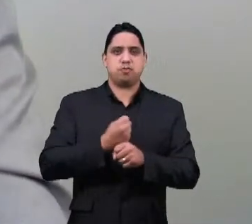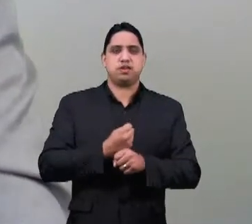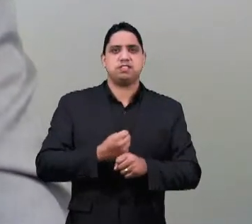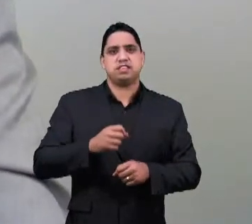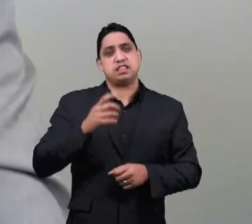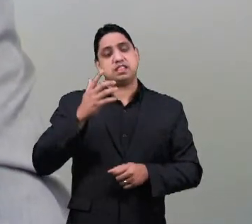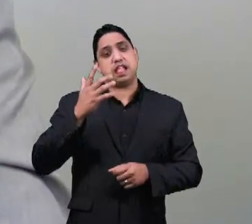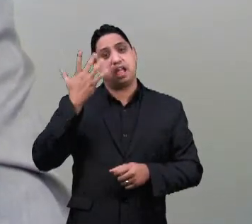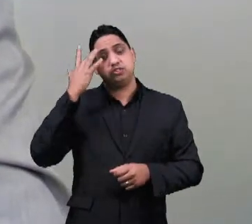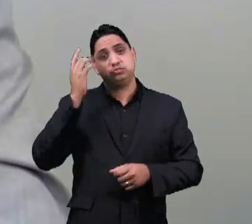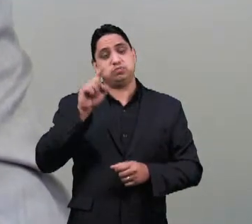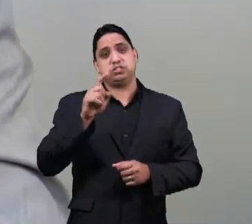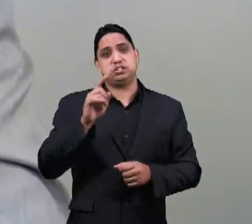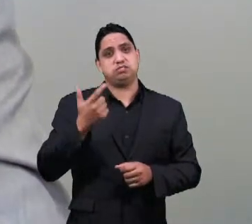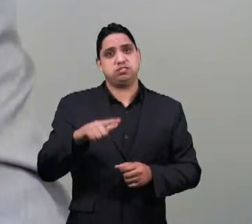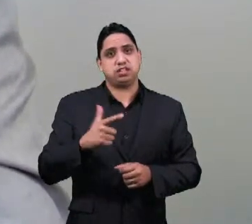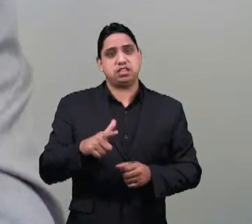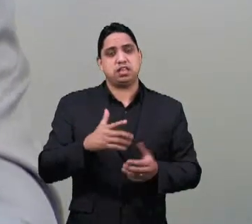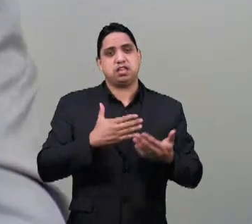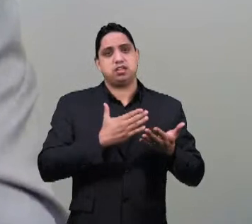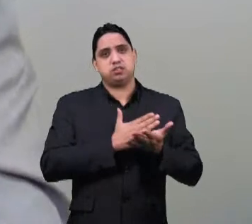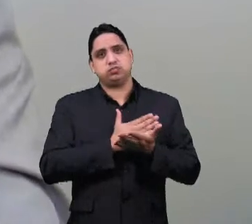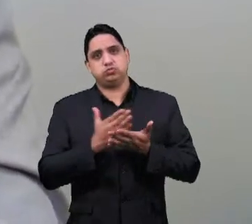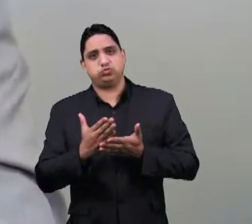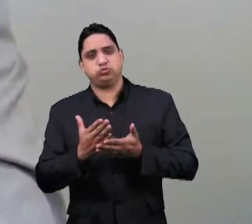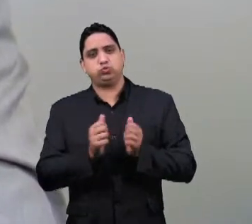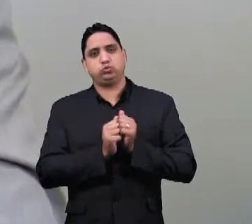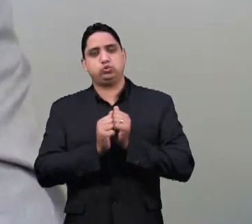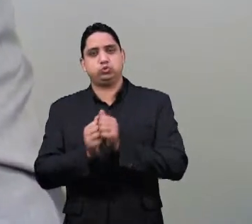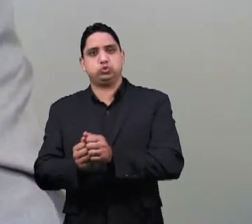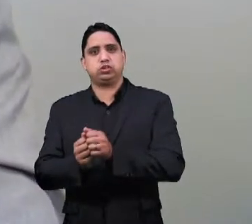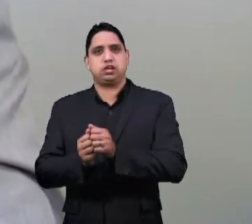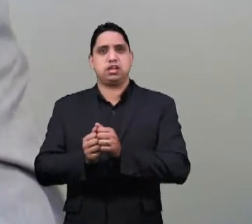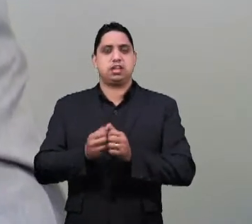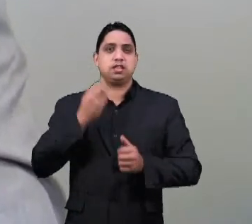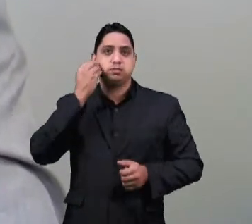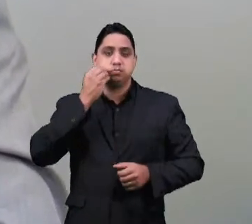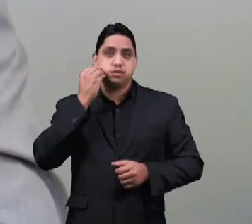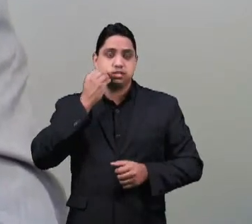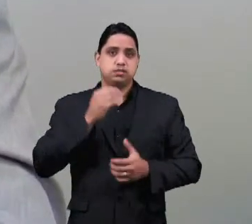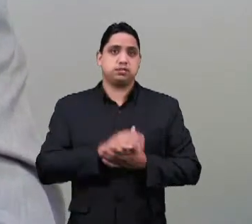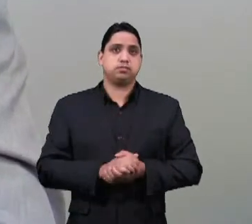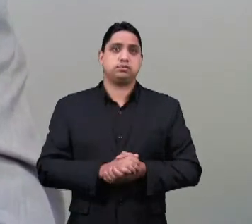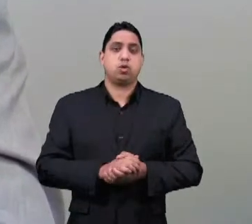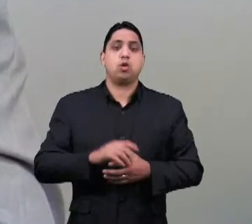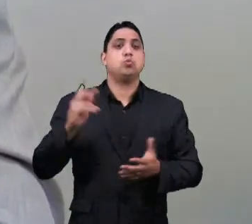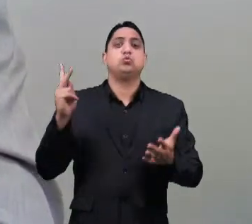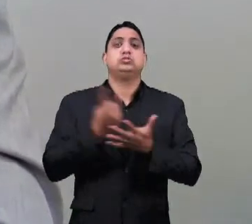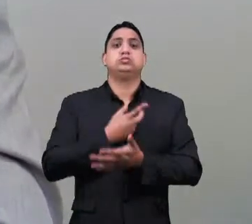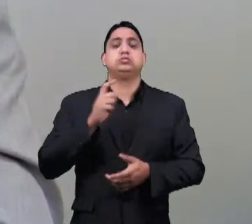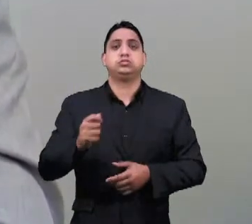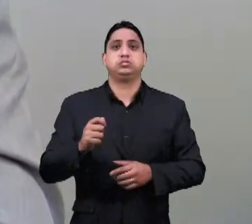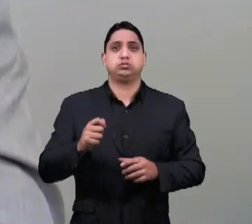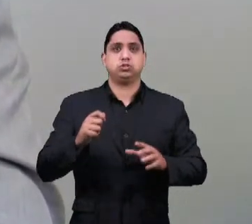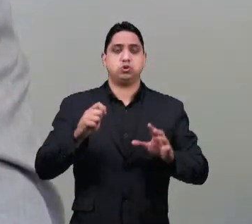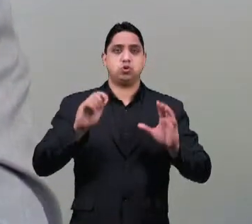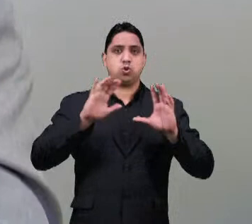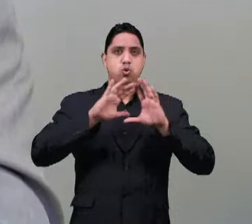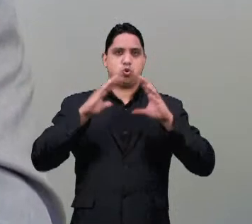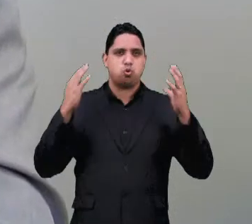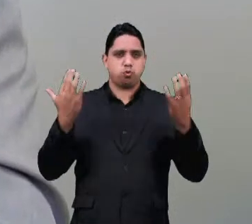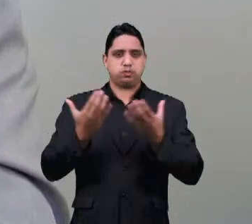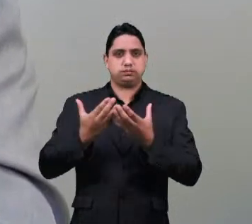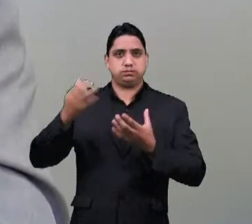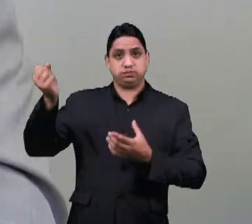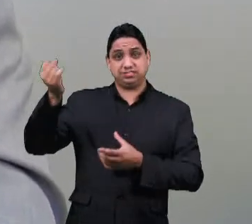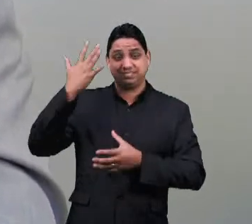talvez você não tenha acompanhado, você que está nos assistindo, acompanhado essa experiência. O Mineirão foi uma